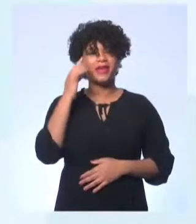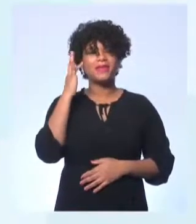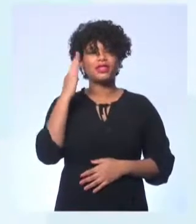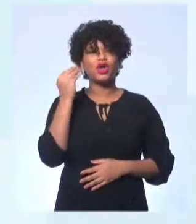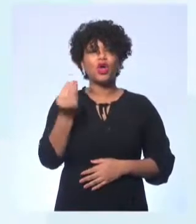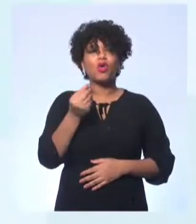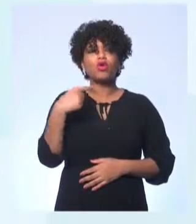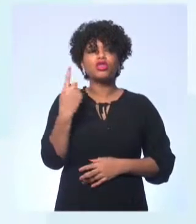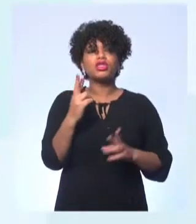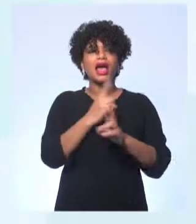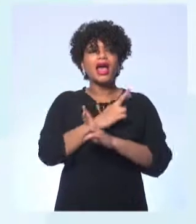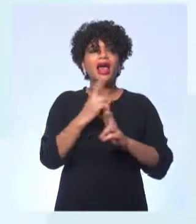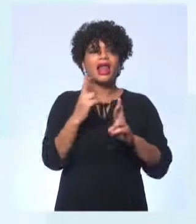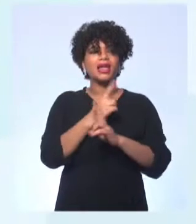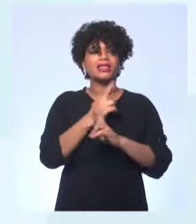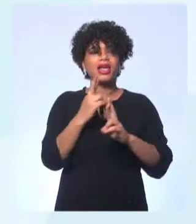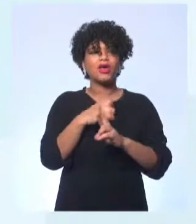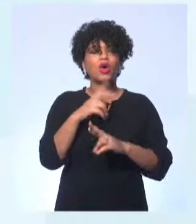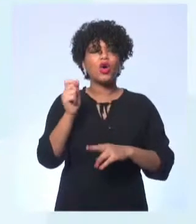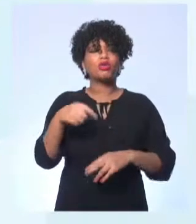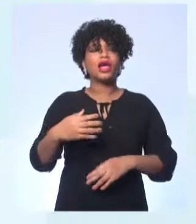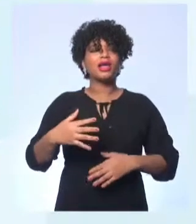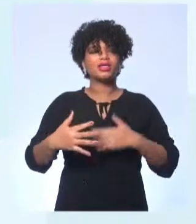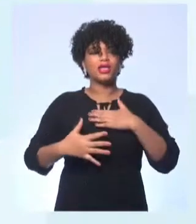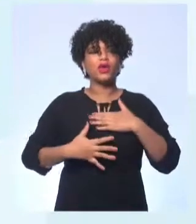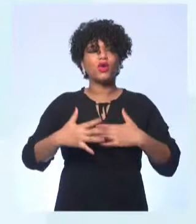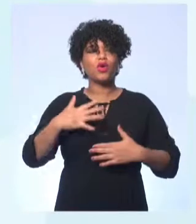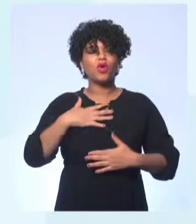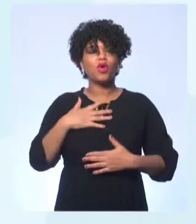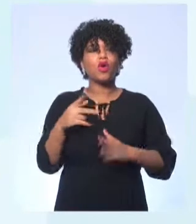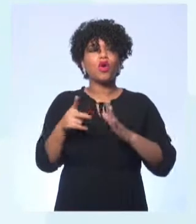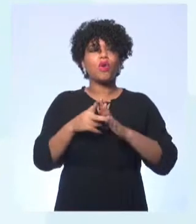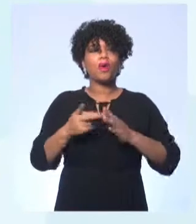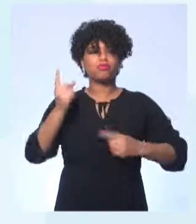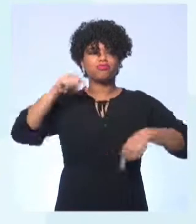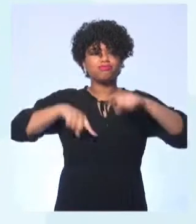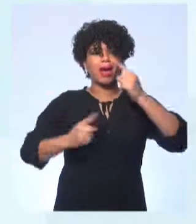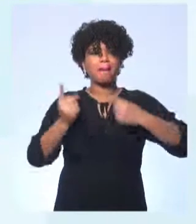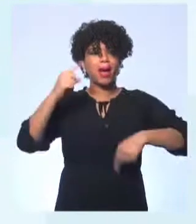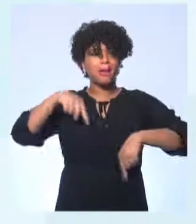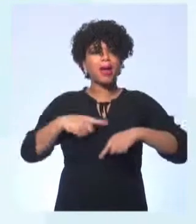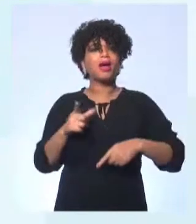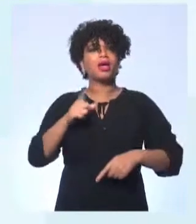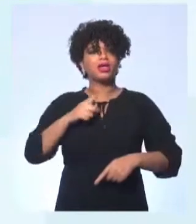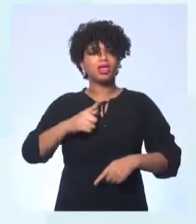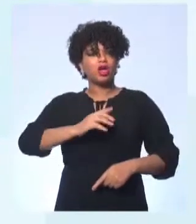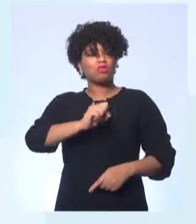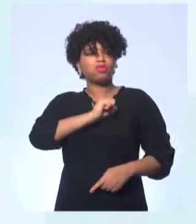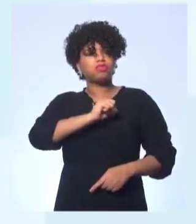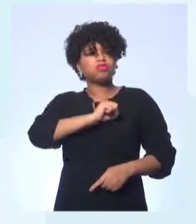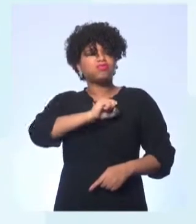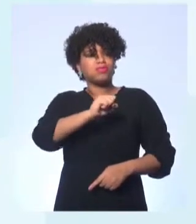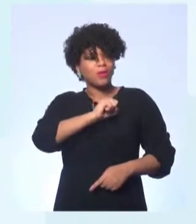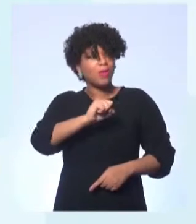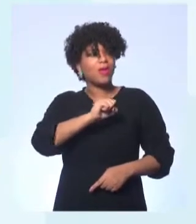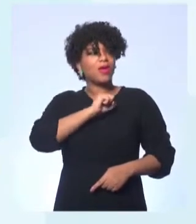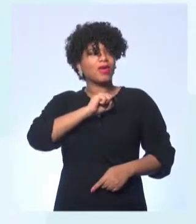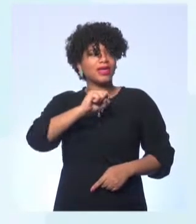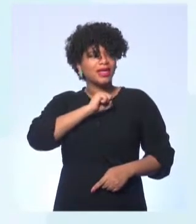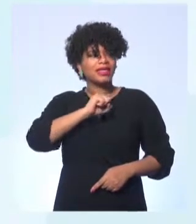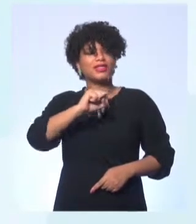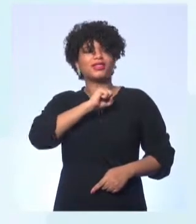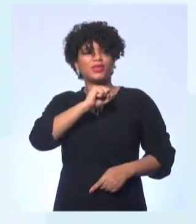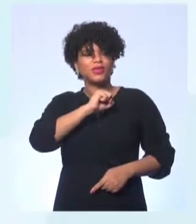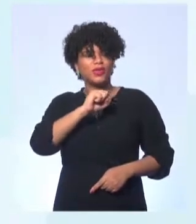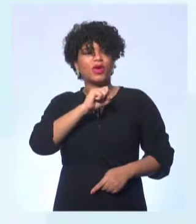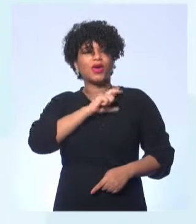certa correspondência entre o pulso do corpo, nossa circulação sanguínea e batimentos do coração, e o pulso